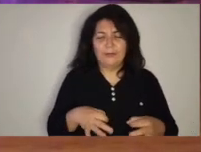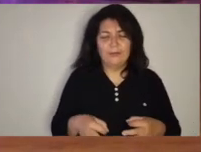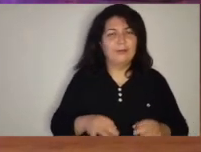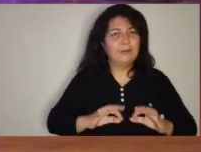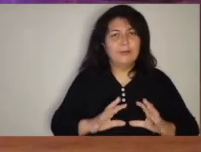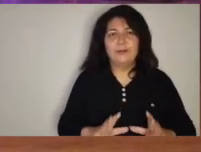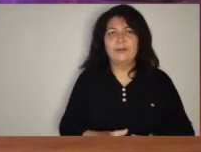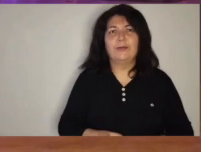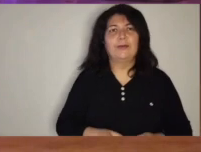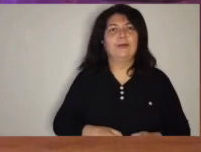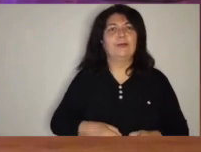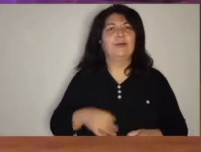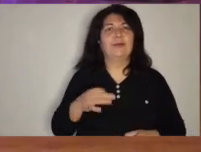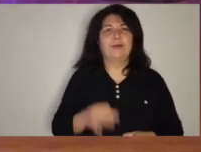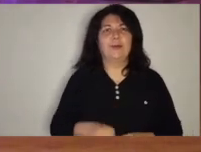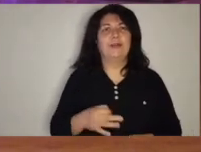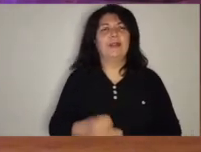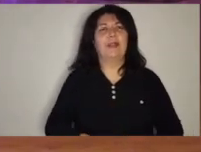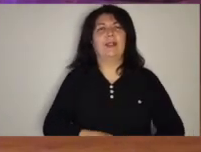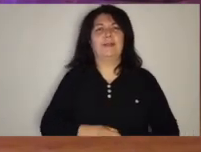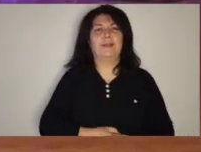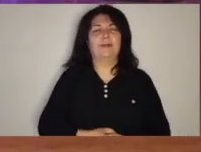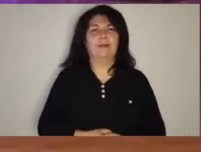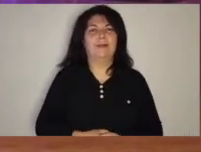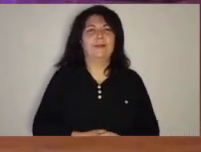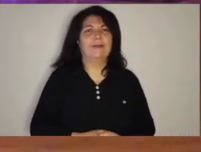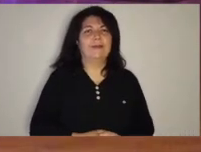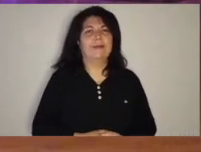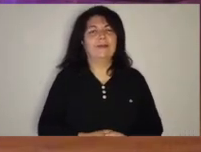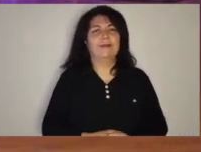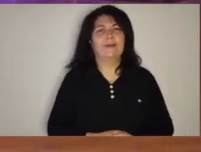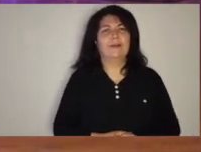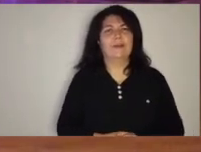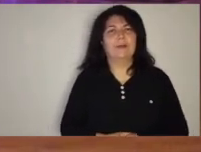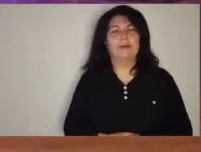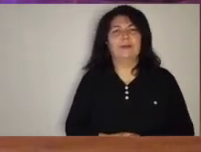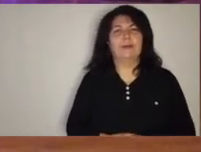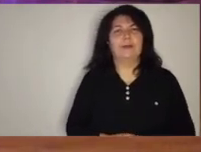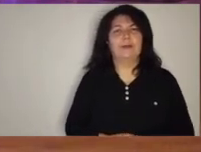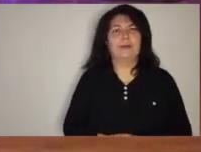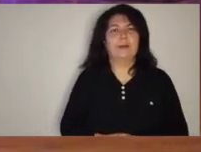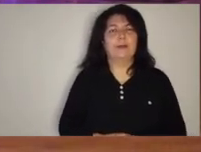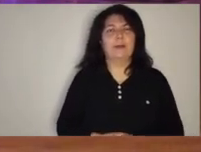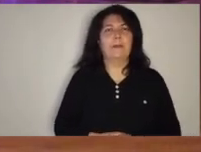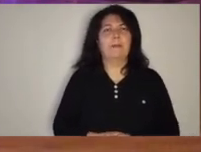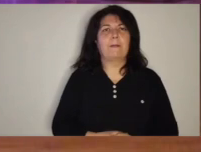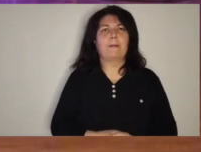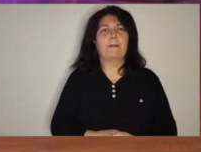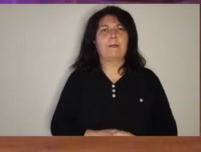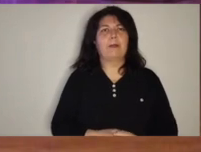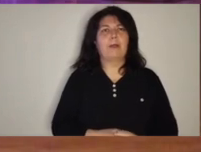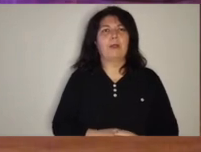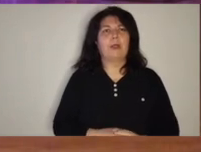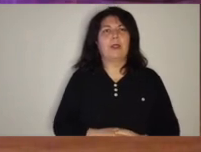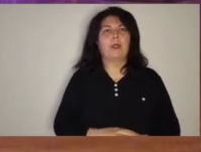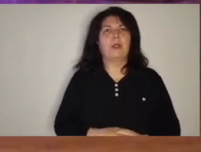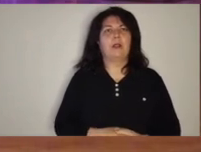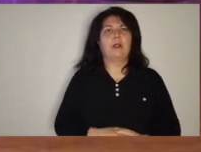Irmãos, no dia seguinte, o dinheiro estava na conta do cliente. Por mim, irmãos?